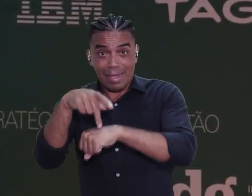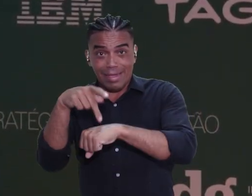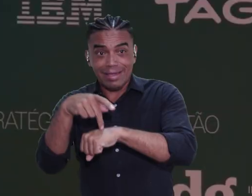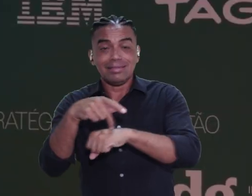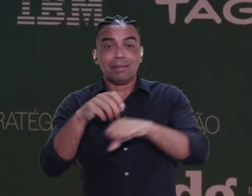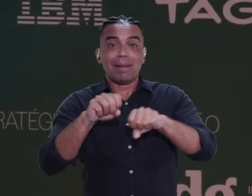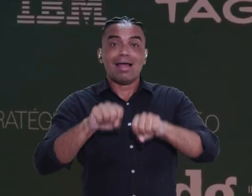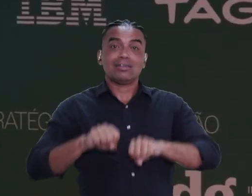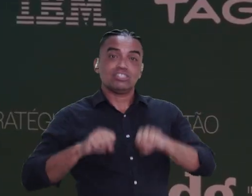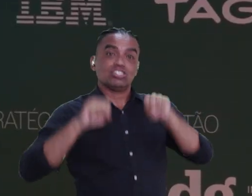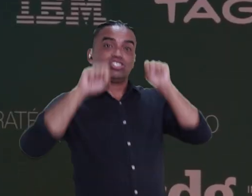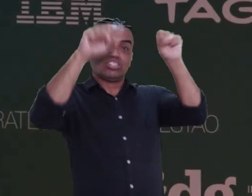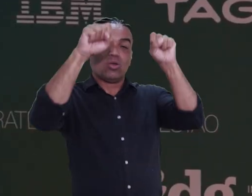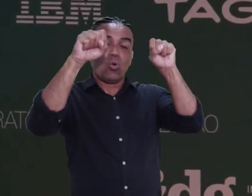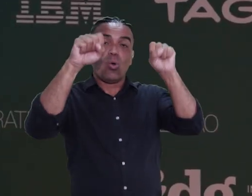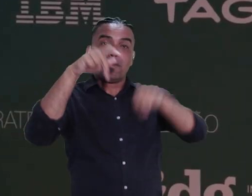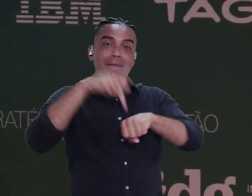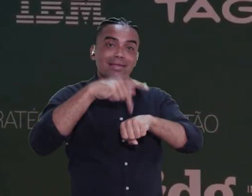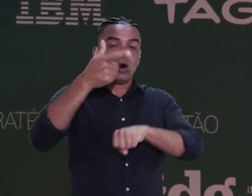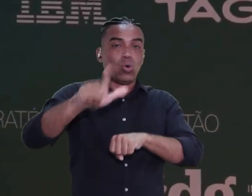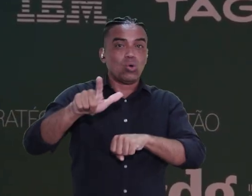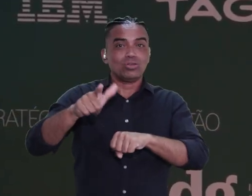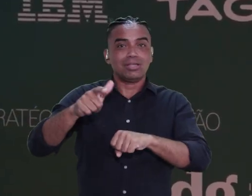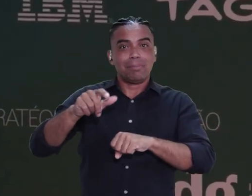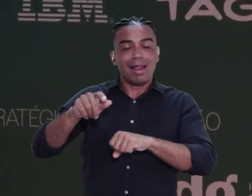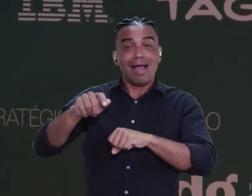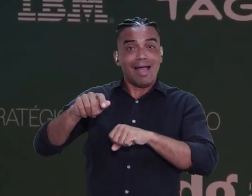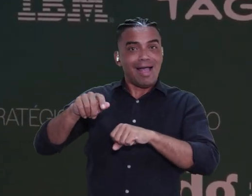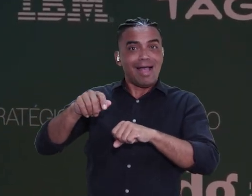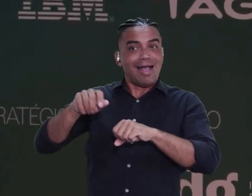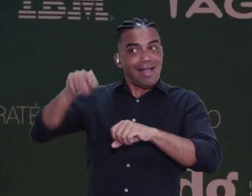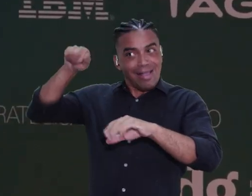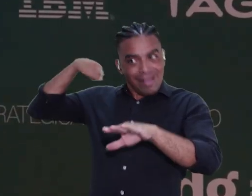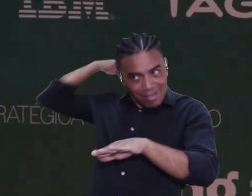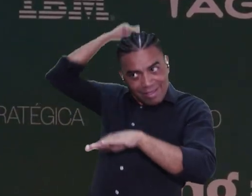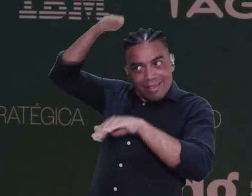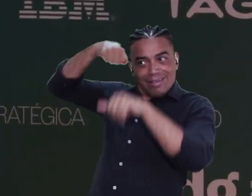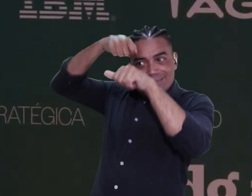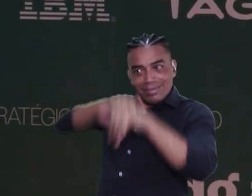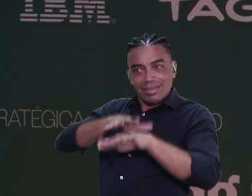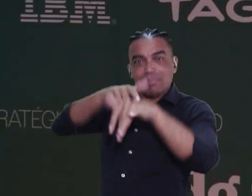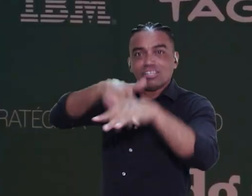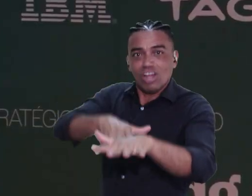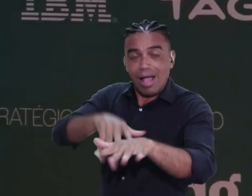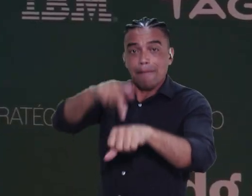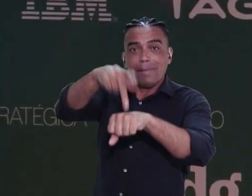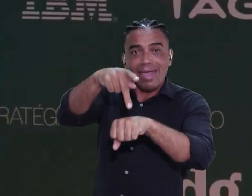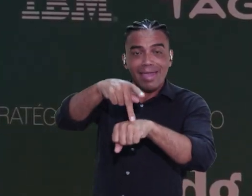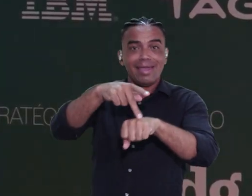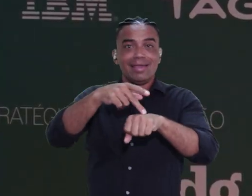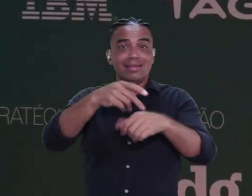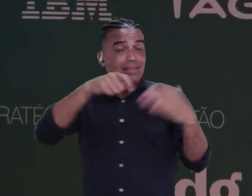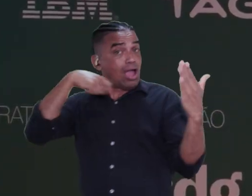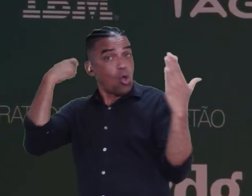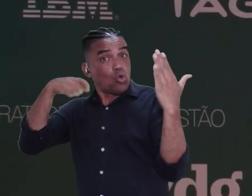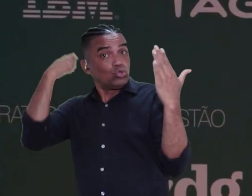pedra, para as divindades de água, Iemanjá, Oxum, são outras pedras, com outras